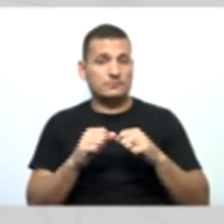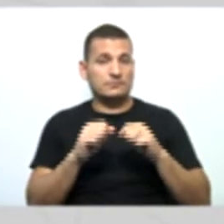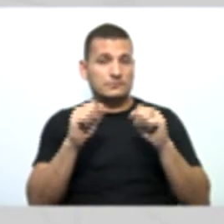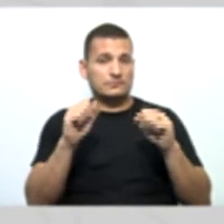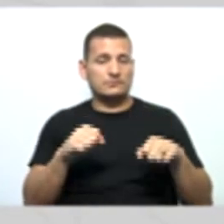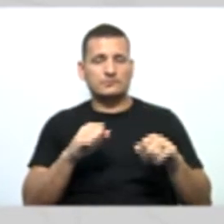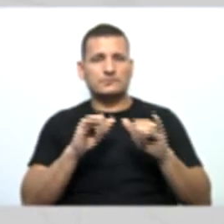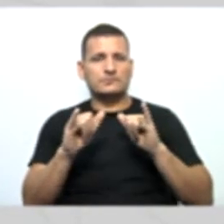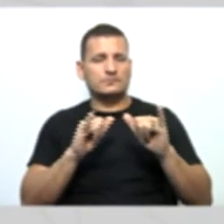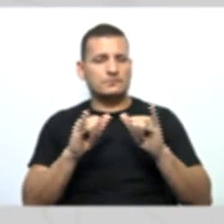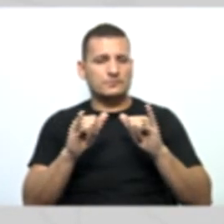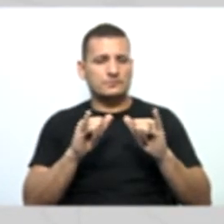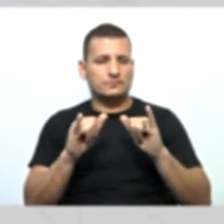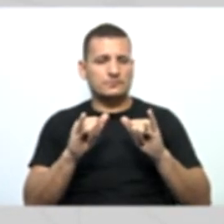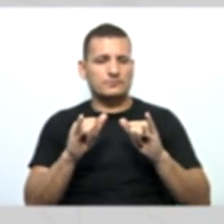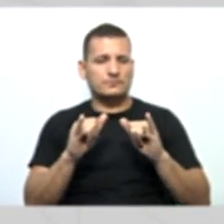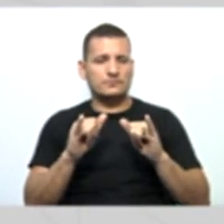informação